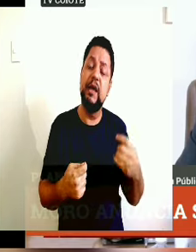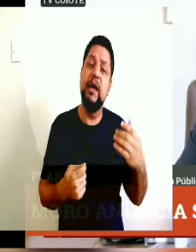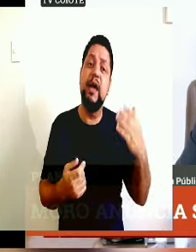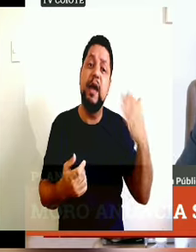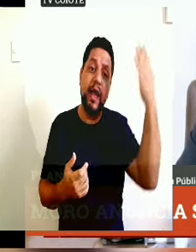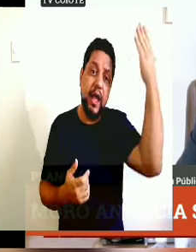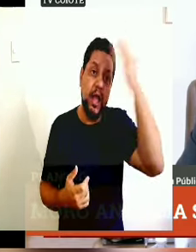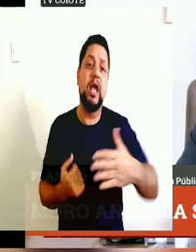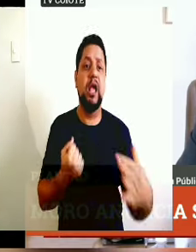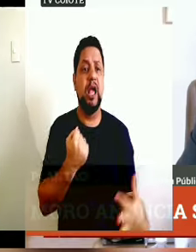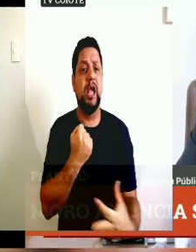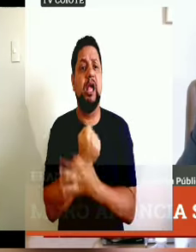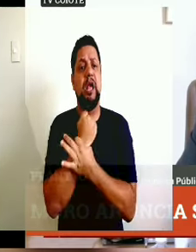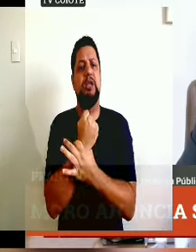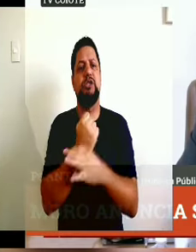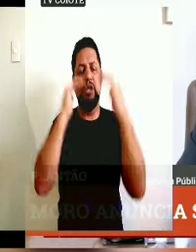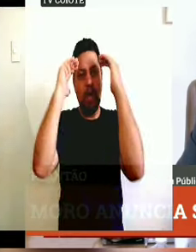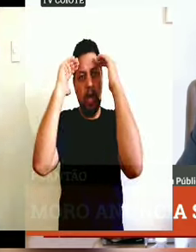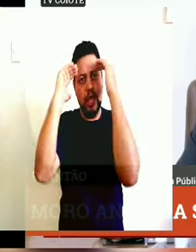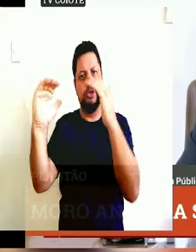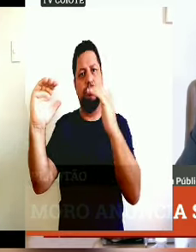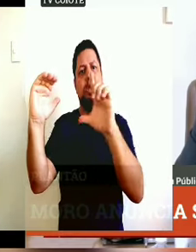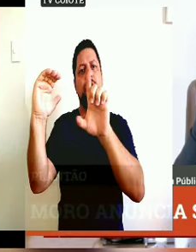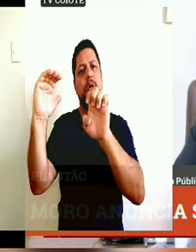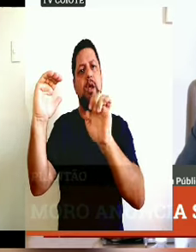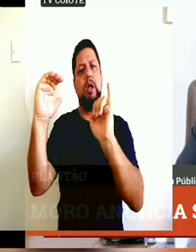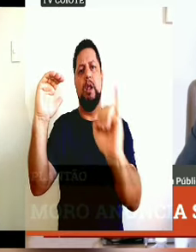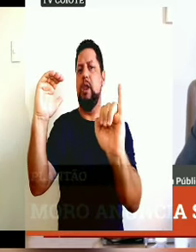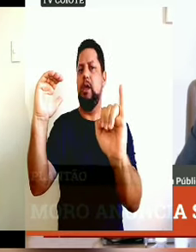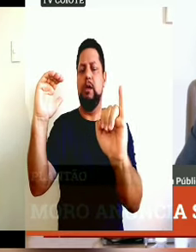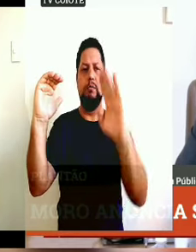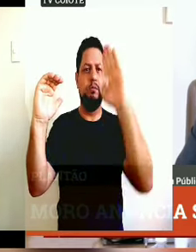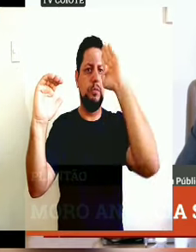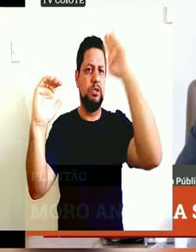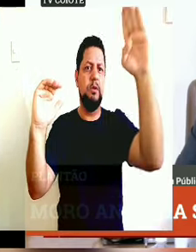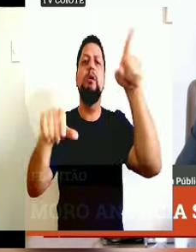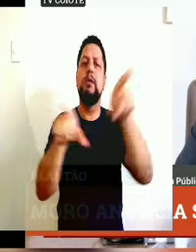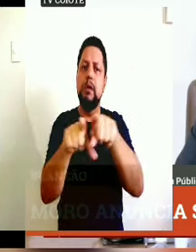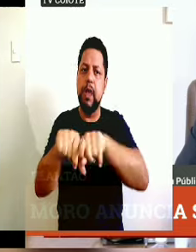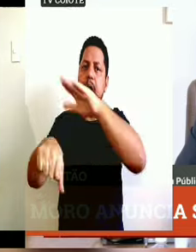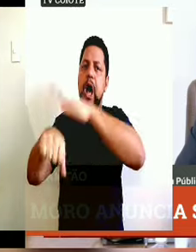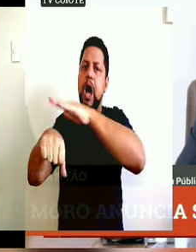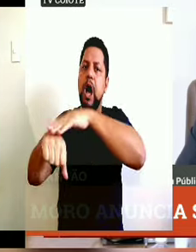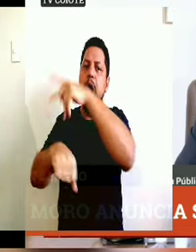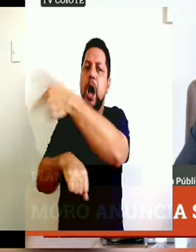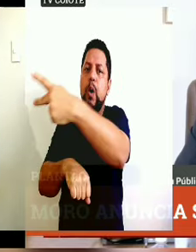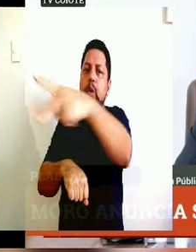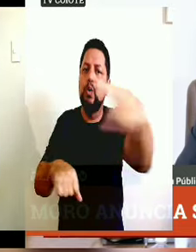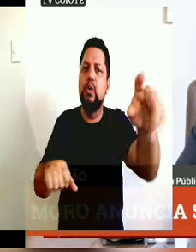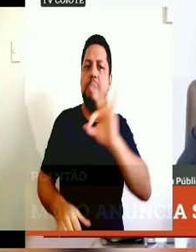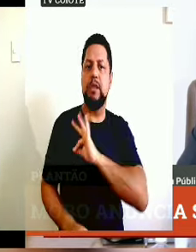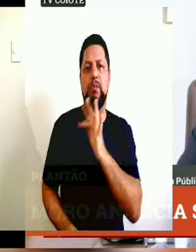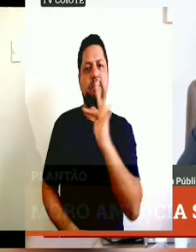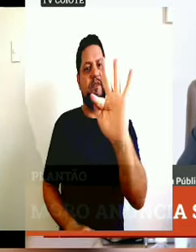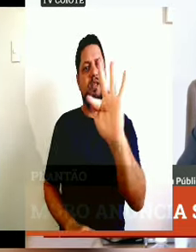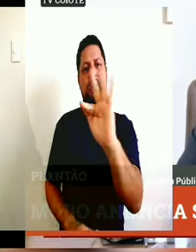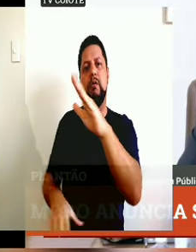temos que garantir aí o respeito à lei, à própria autonomia da Polícia